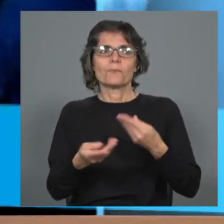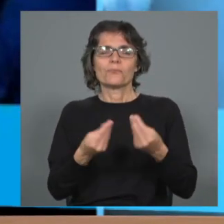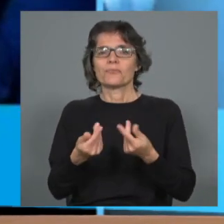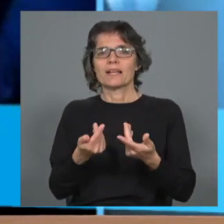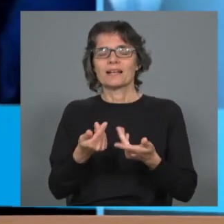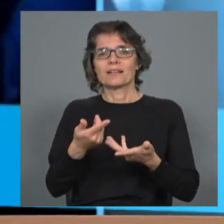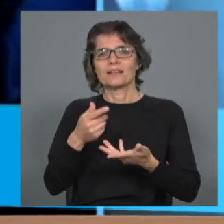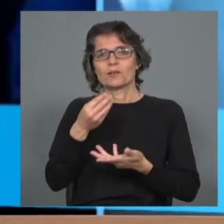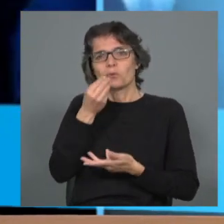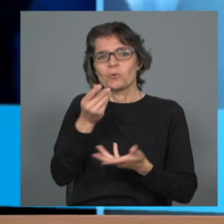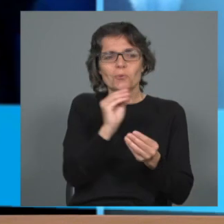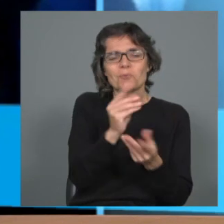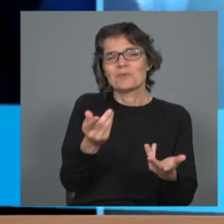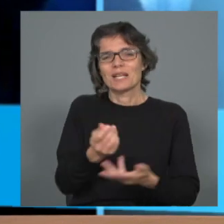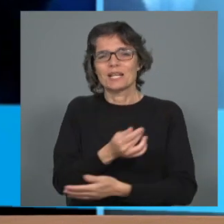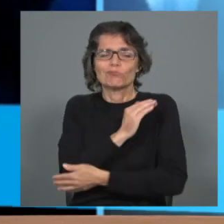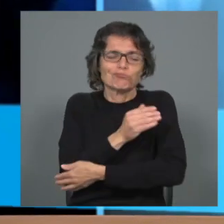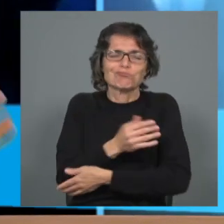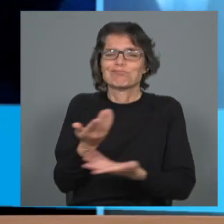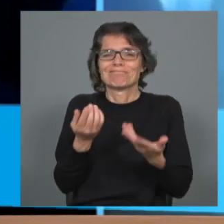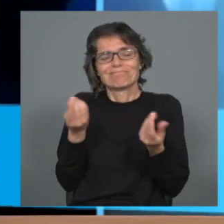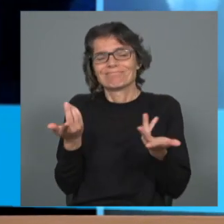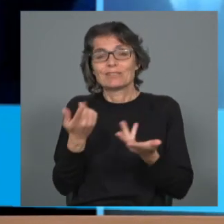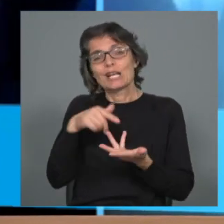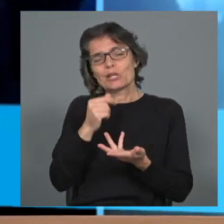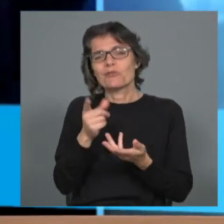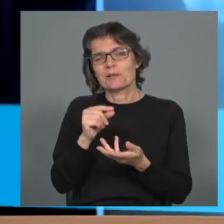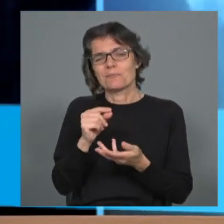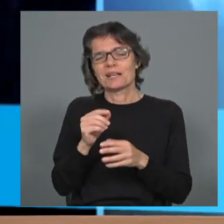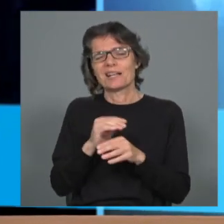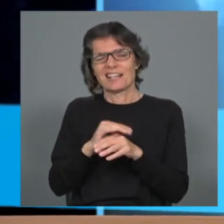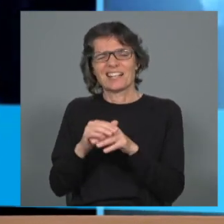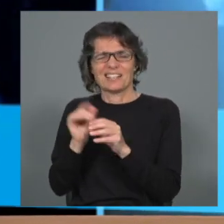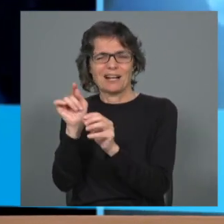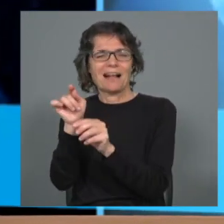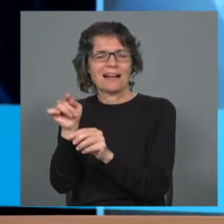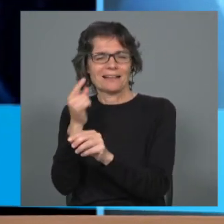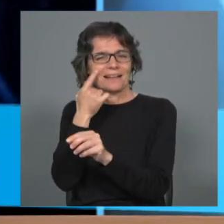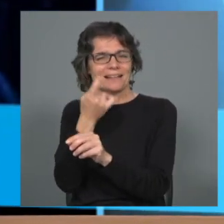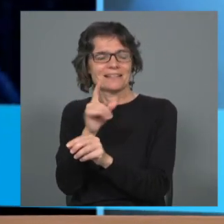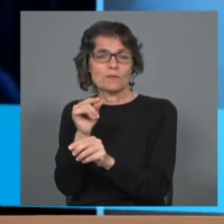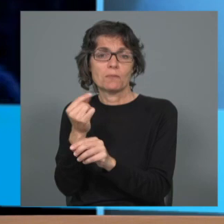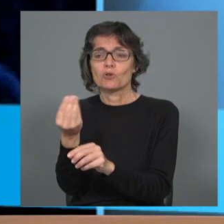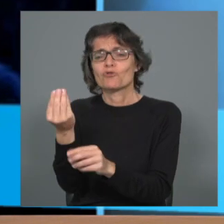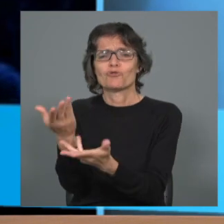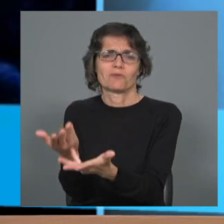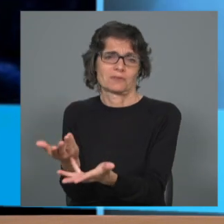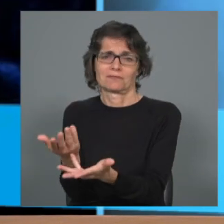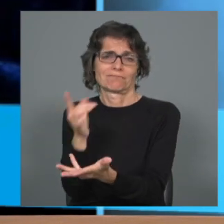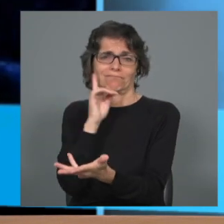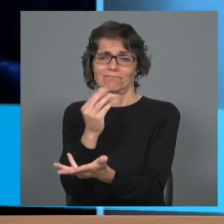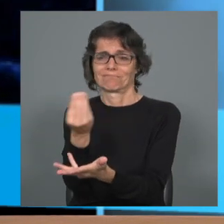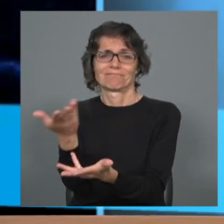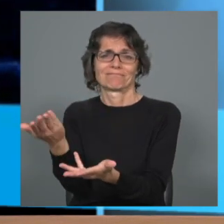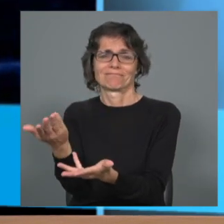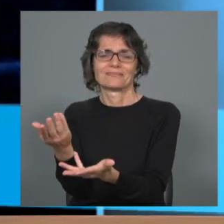com eles, dar um bocadinho de colinho. E nós damos-lhe um bocadinho de colinho que elas também precisam. São umas miúdas muito novinhas e